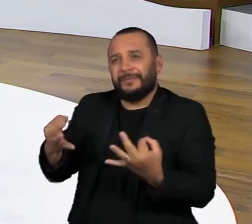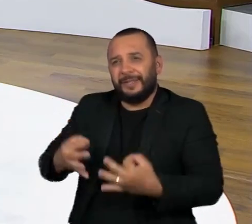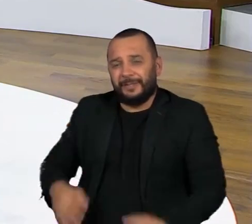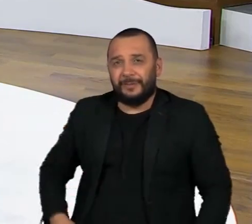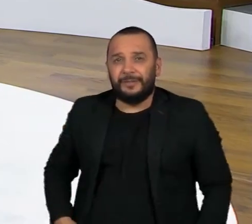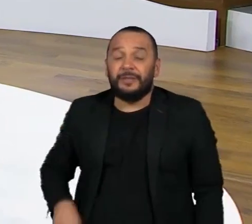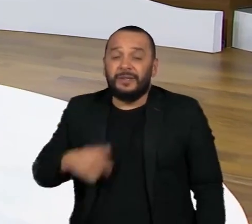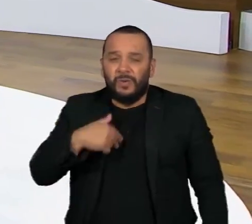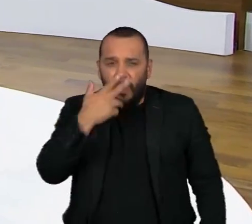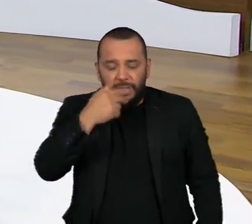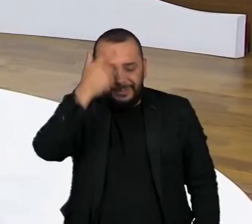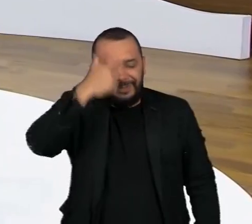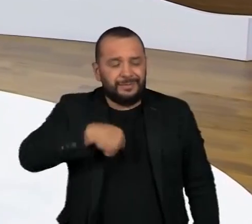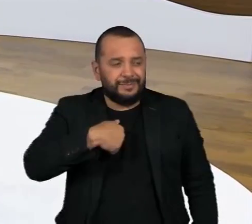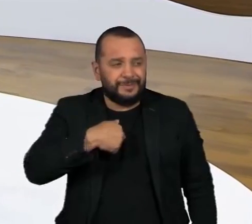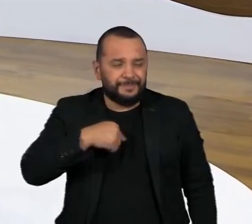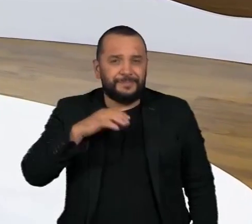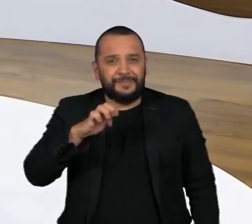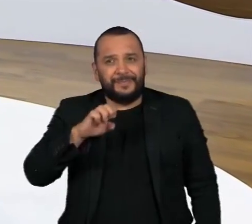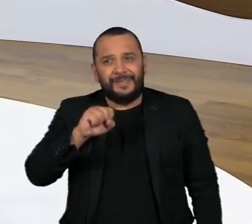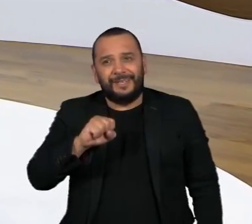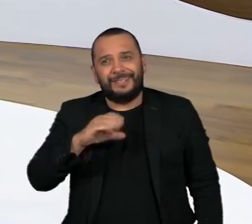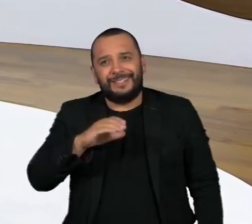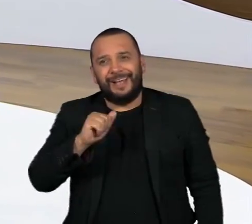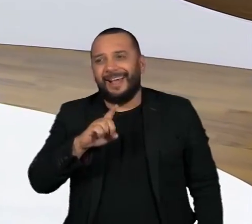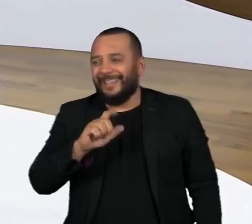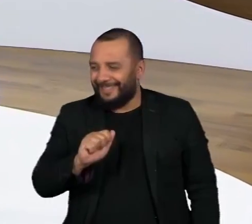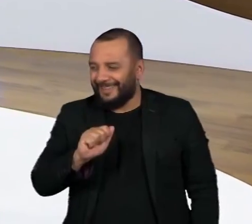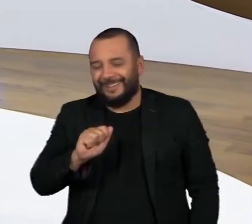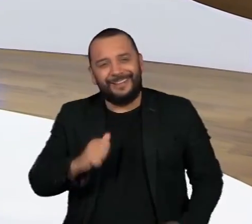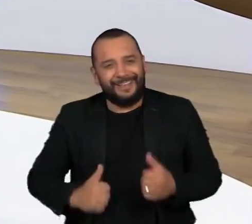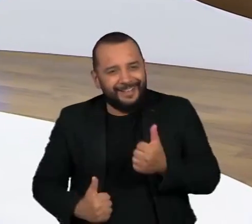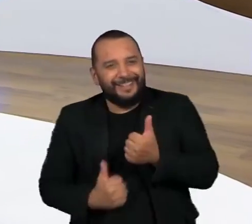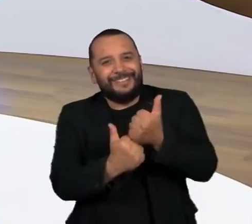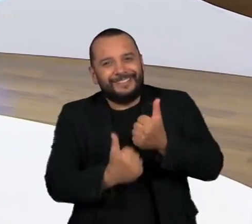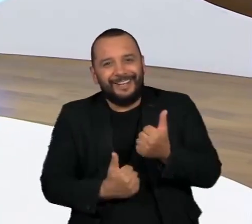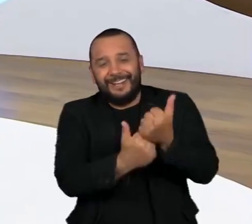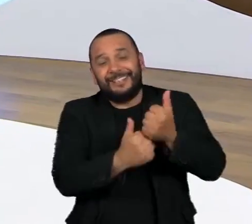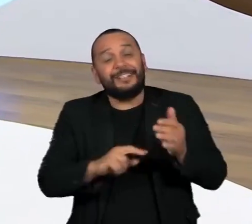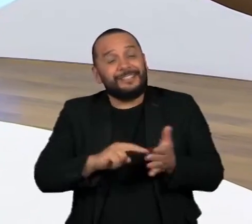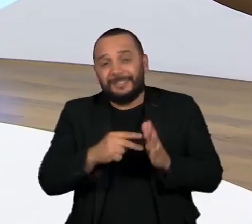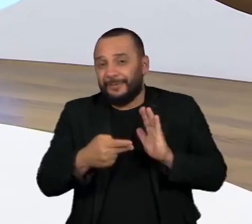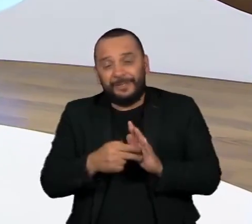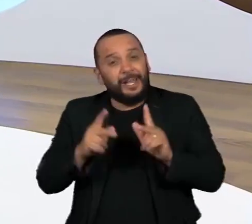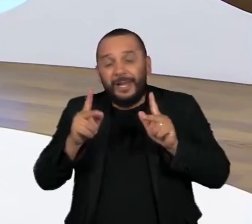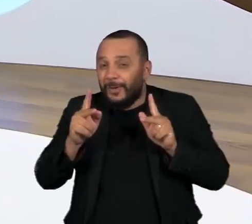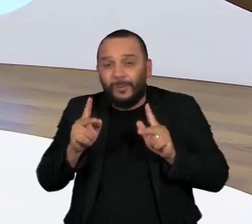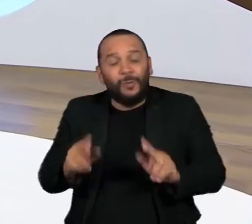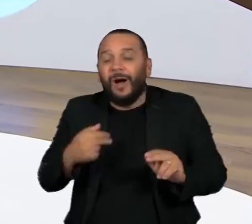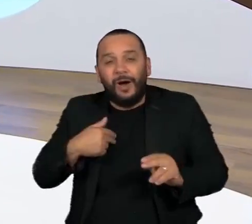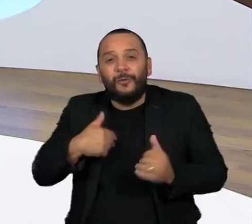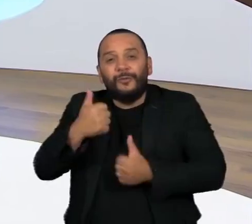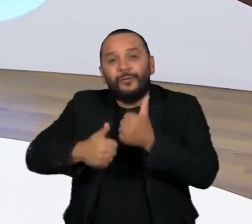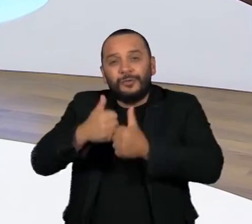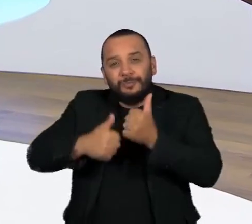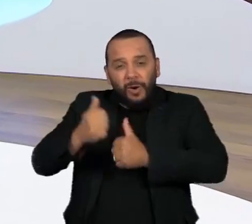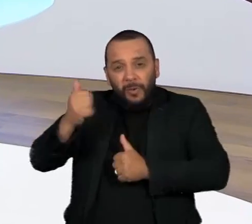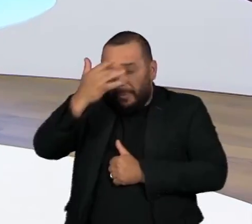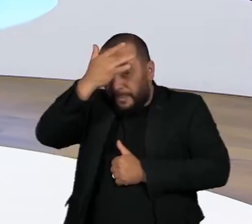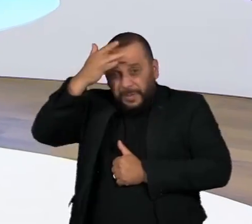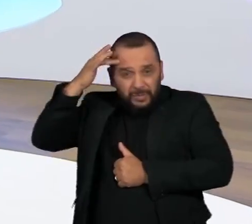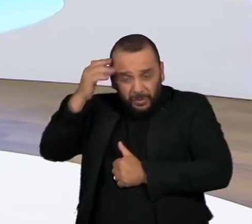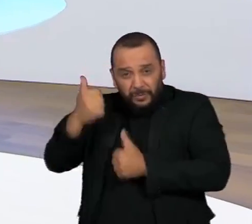escada é o meio esquerda de um time que faz você tava antes de fazer o gol